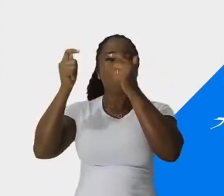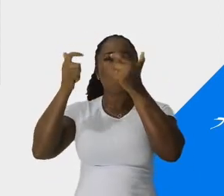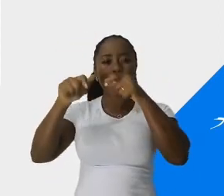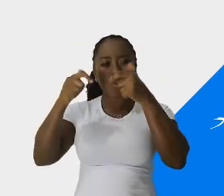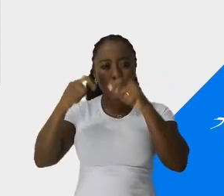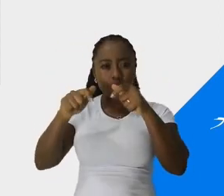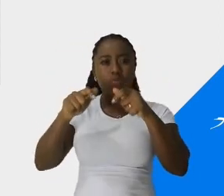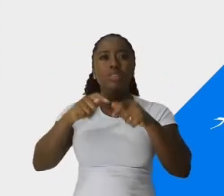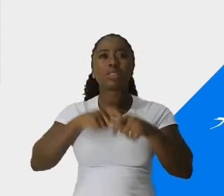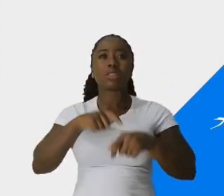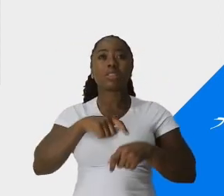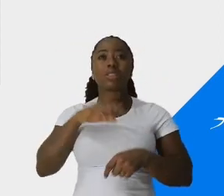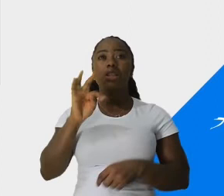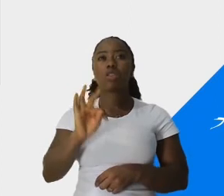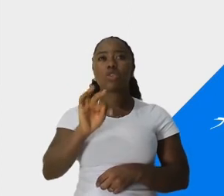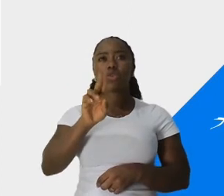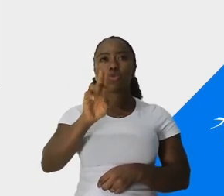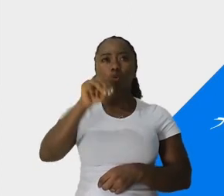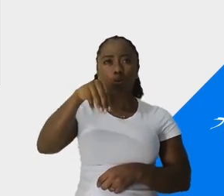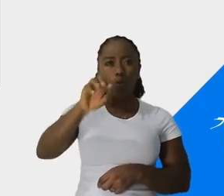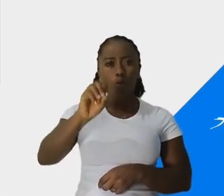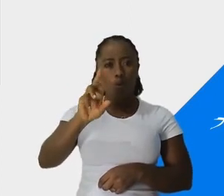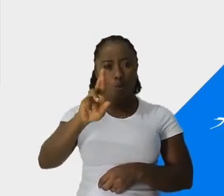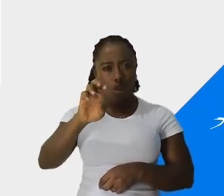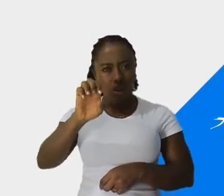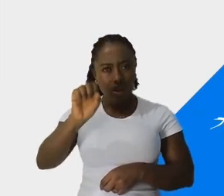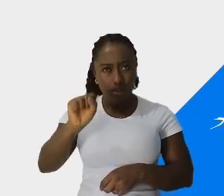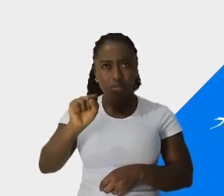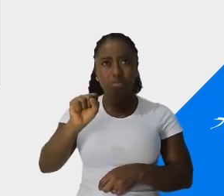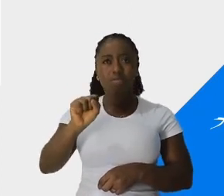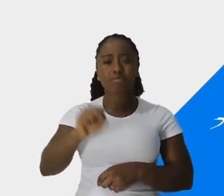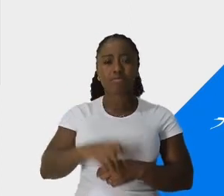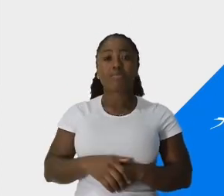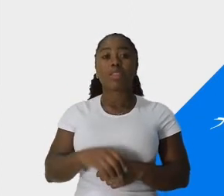mais comum é da categoria dos gliomas.